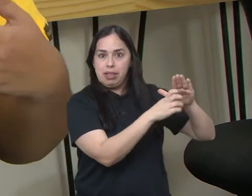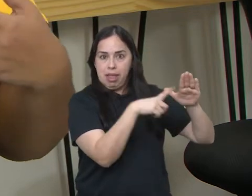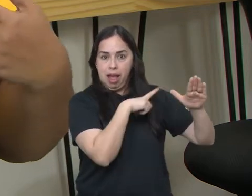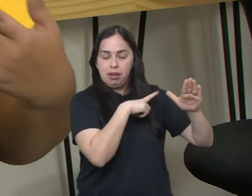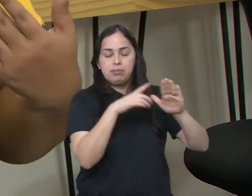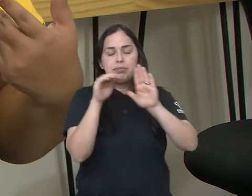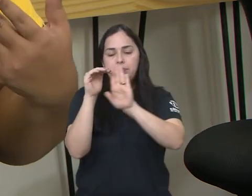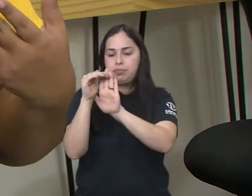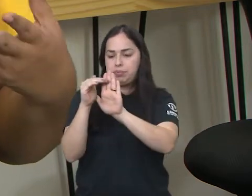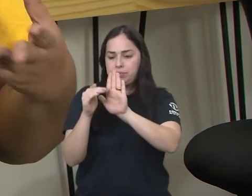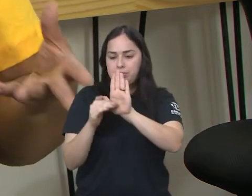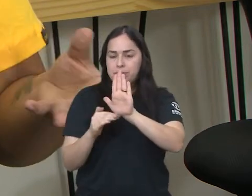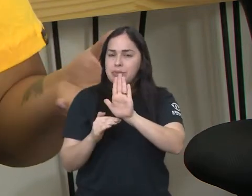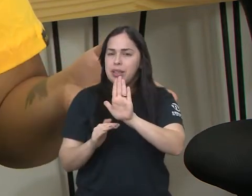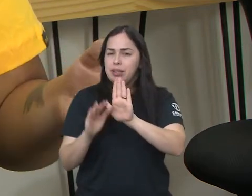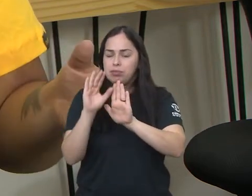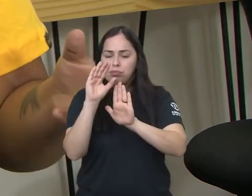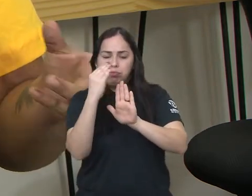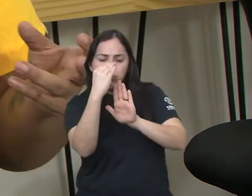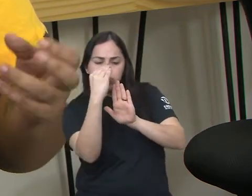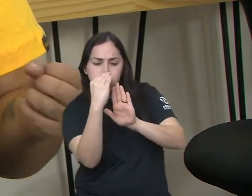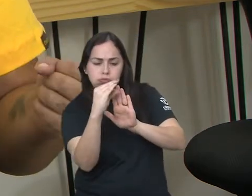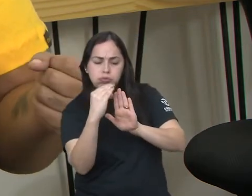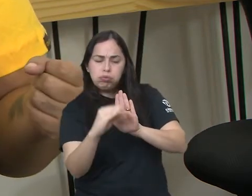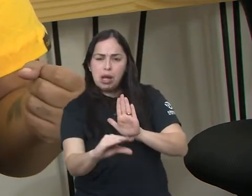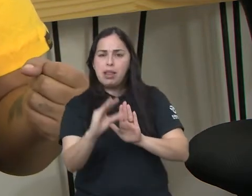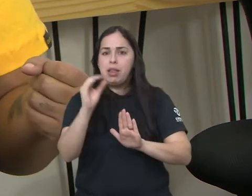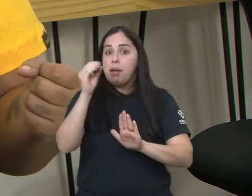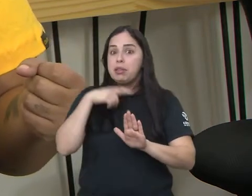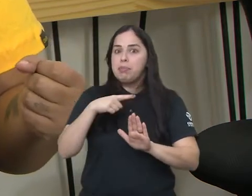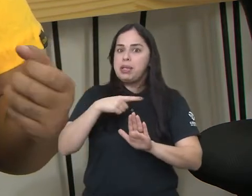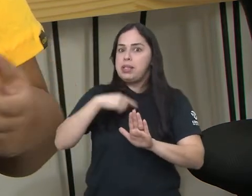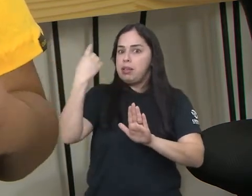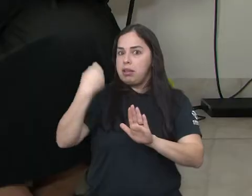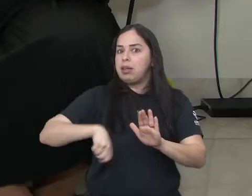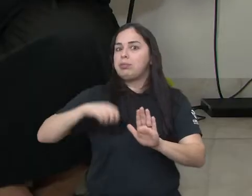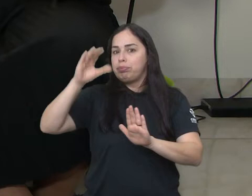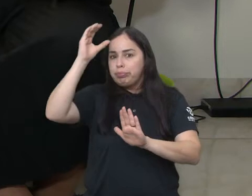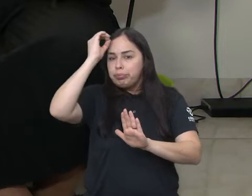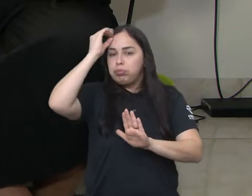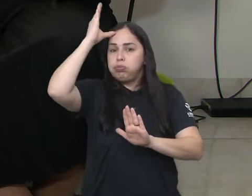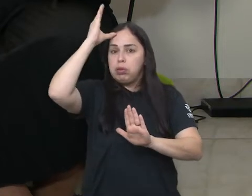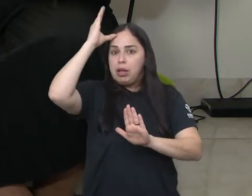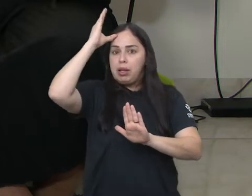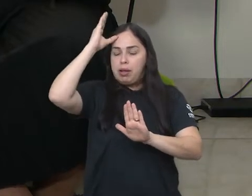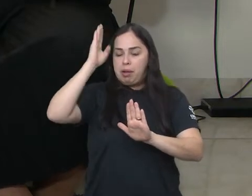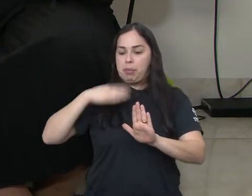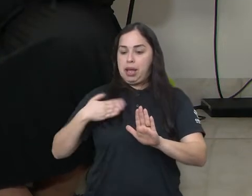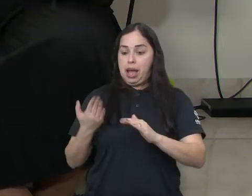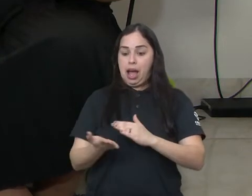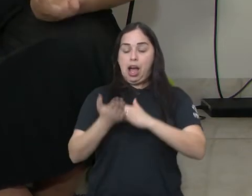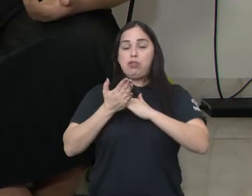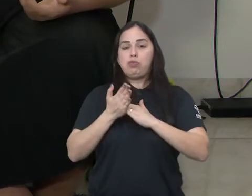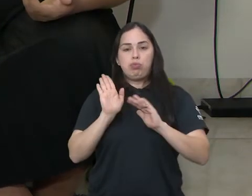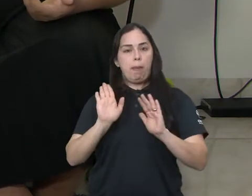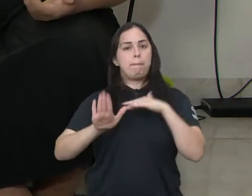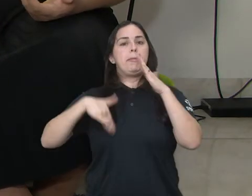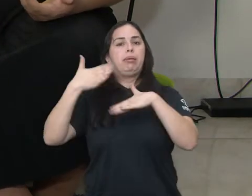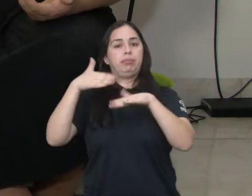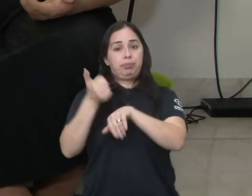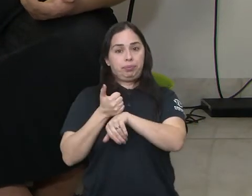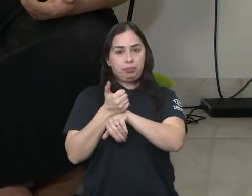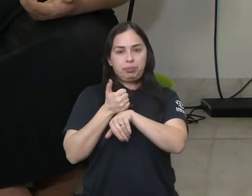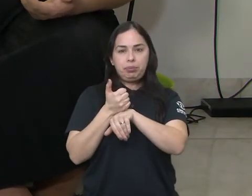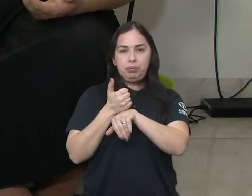acho que é isso que também às vezes falta para os artistas, da gente ter esse conhecimento para poder alavancar a nossa própria carreira. E